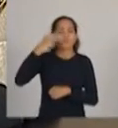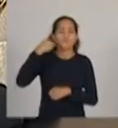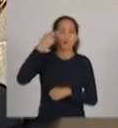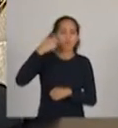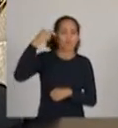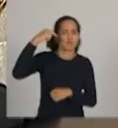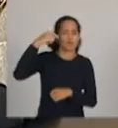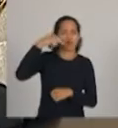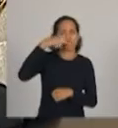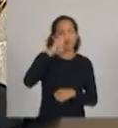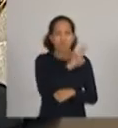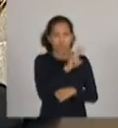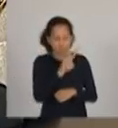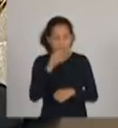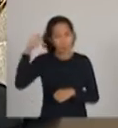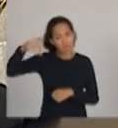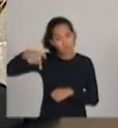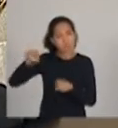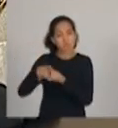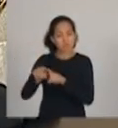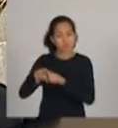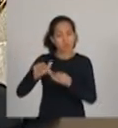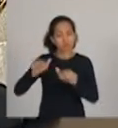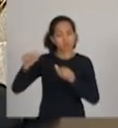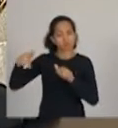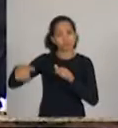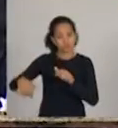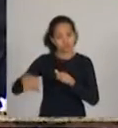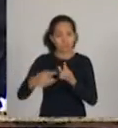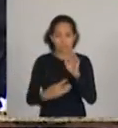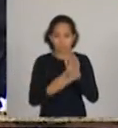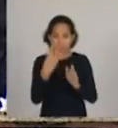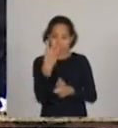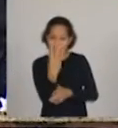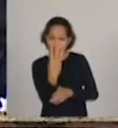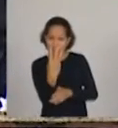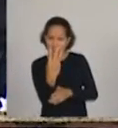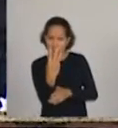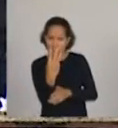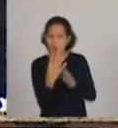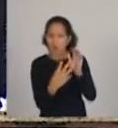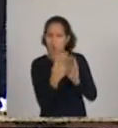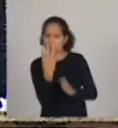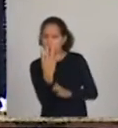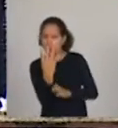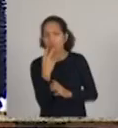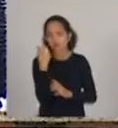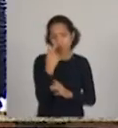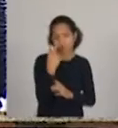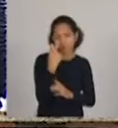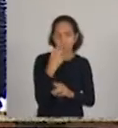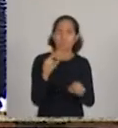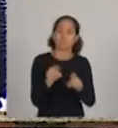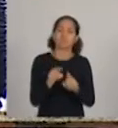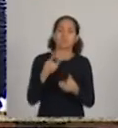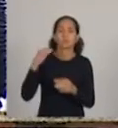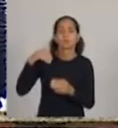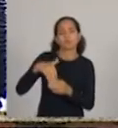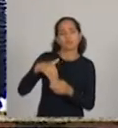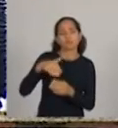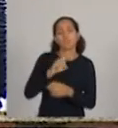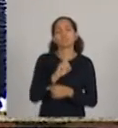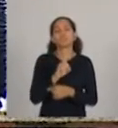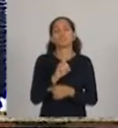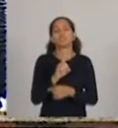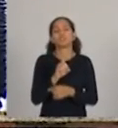Velha durante 3 ou 2 mandatos, e agora, terceiro agora, ou esse é o quarto, e se candidatou a vereador por